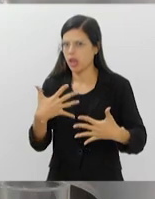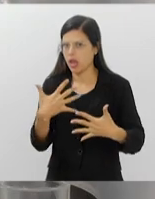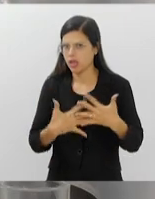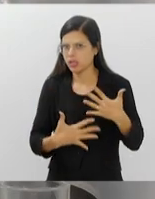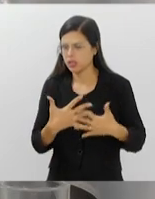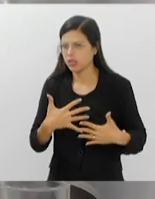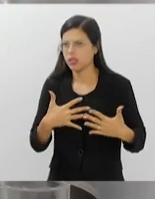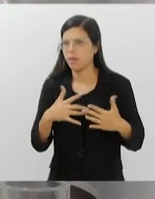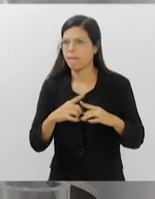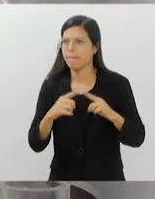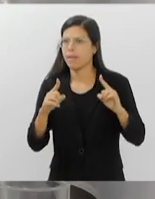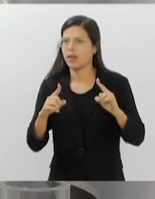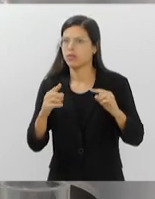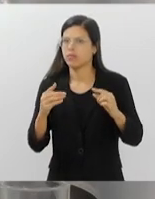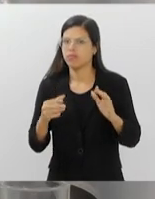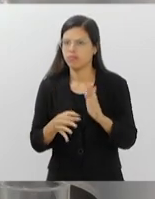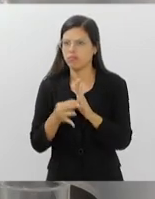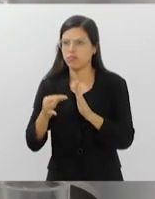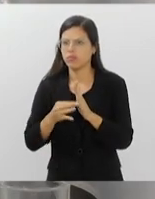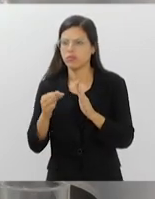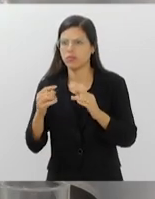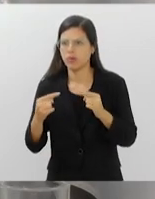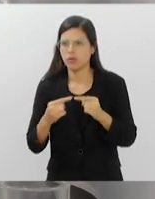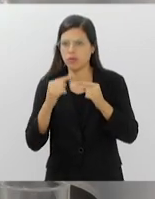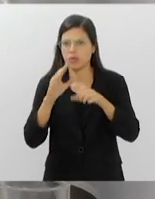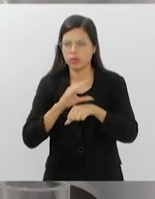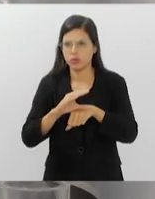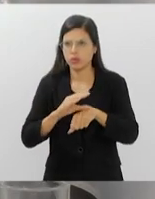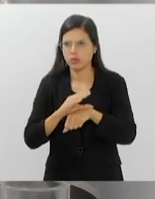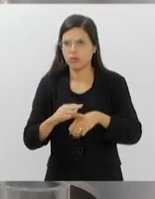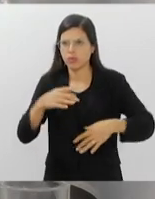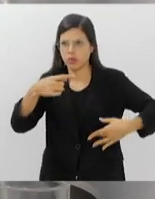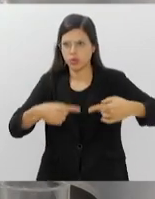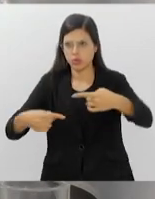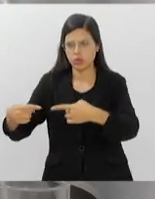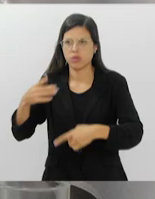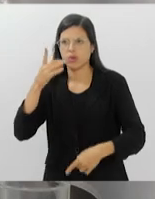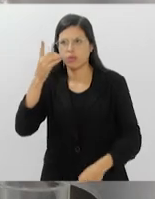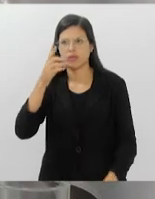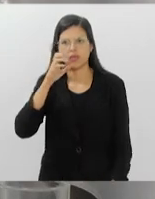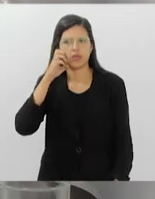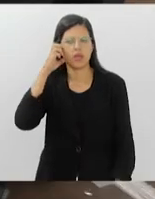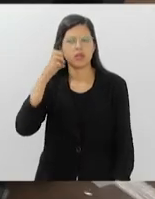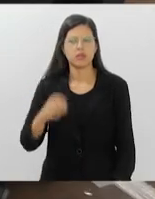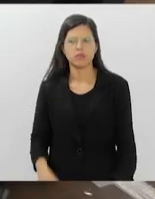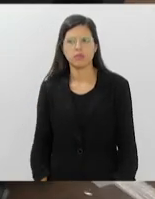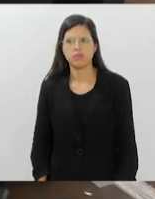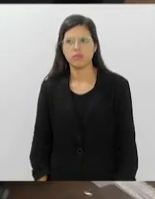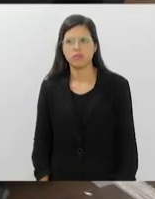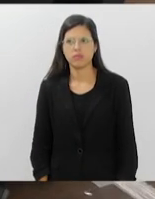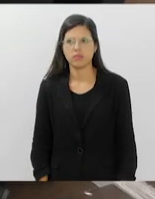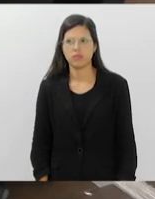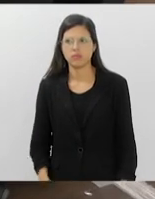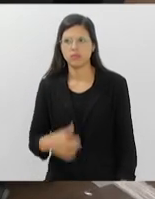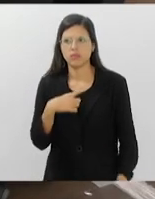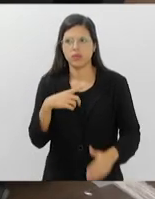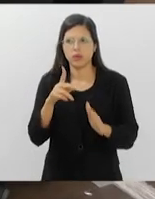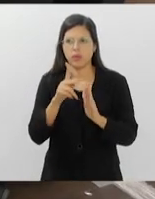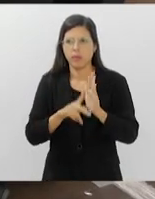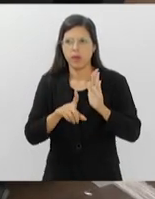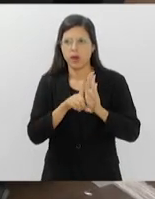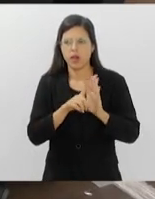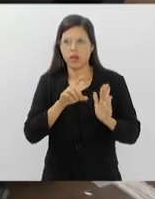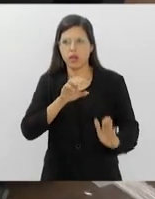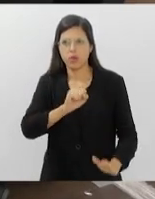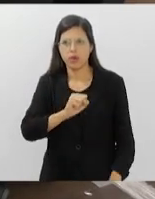mas o parecer é pela constitucionalidade. Em discussão. Para discutir, presidente. Para discutir, deputada Élica. Presidente, tem um PL número